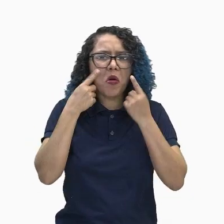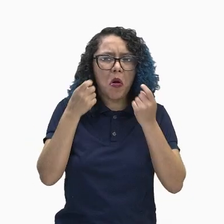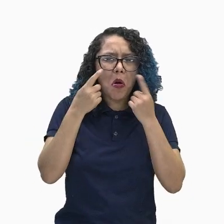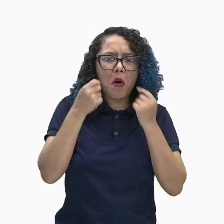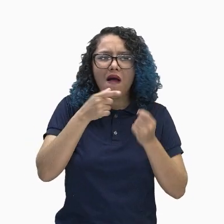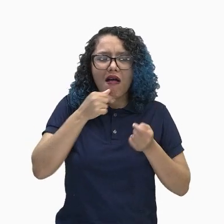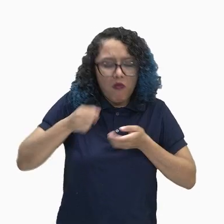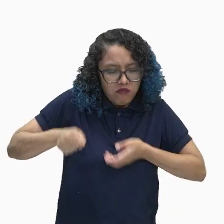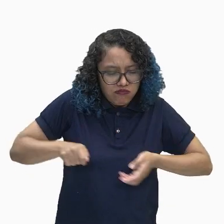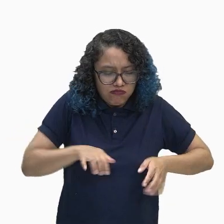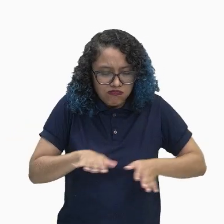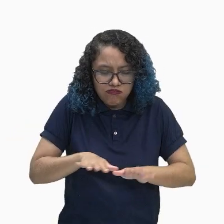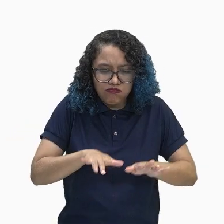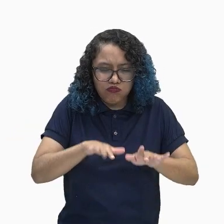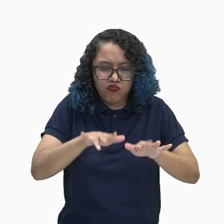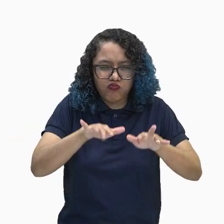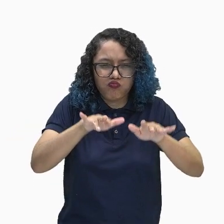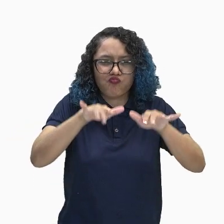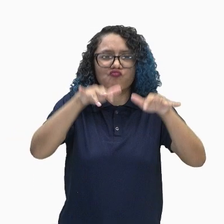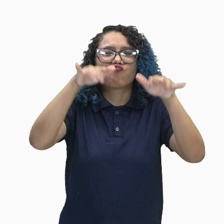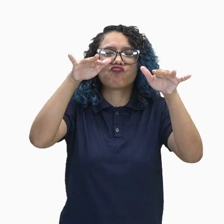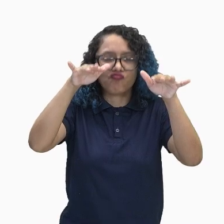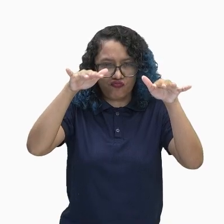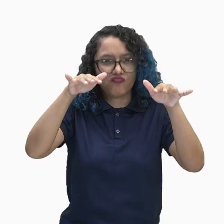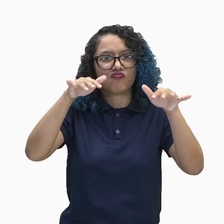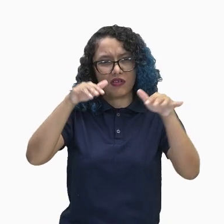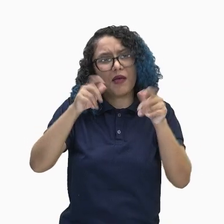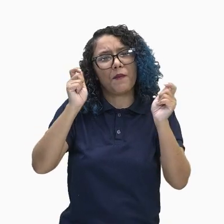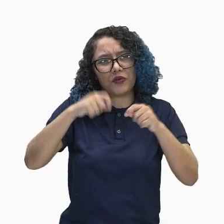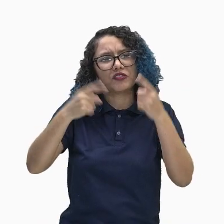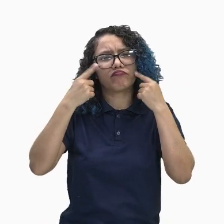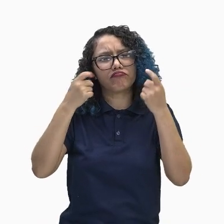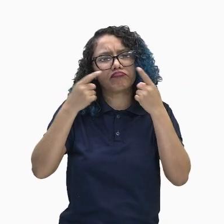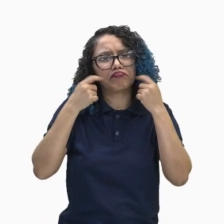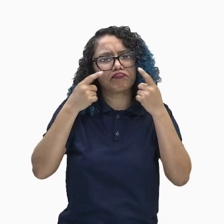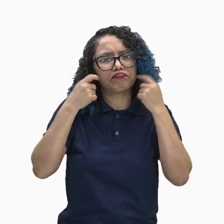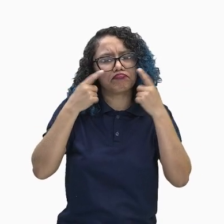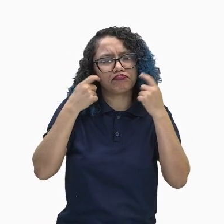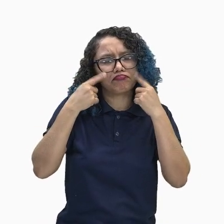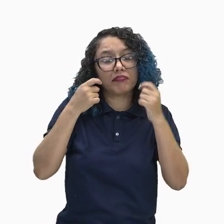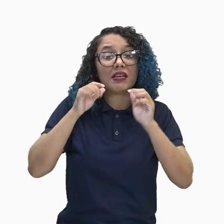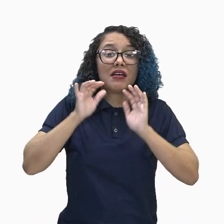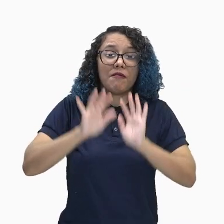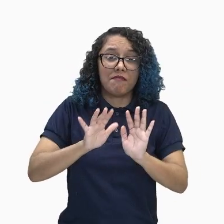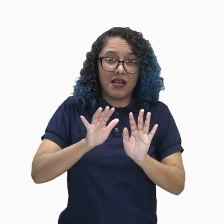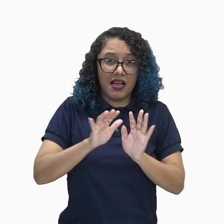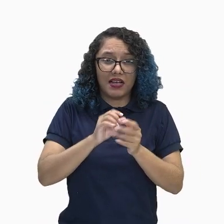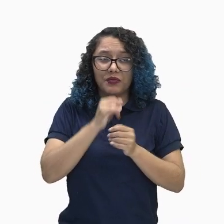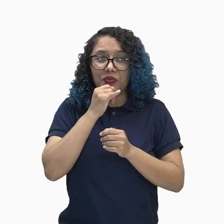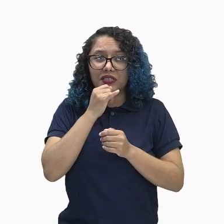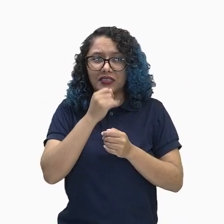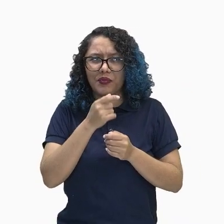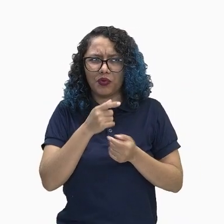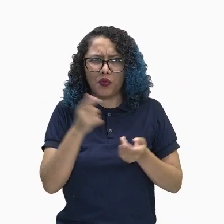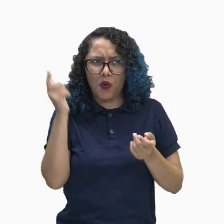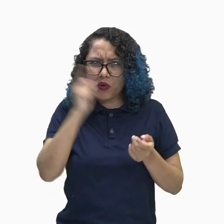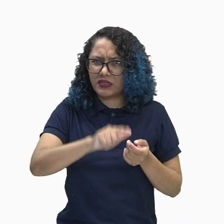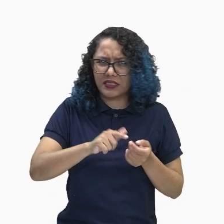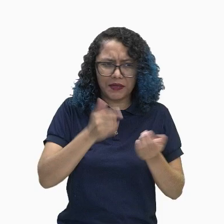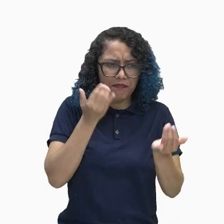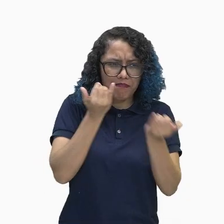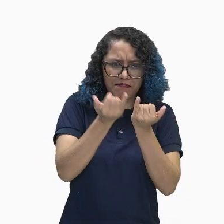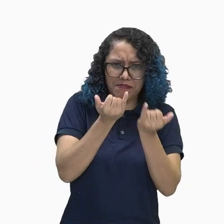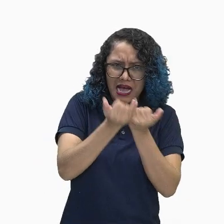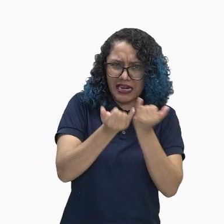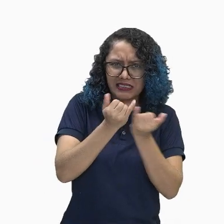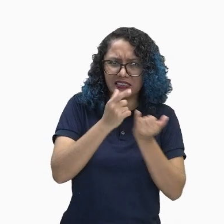pode chorar bastante, né? Porém, não é possível você encher um rio, né, com as